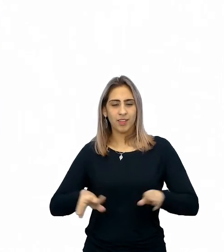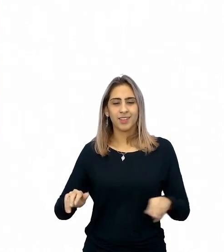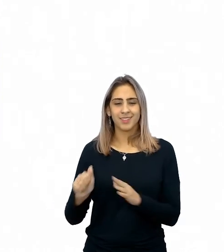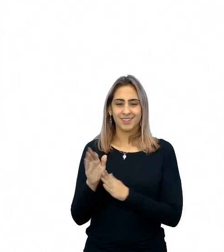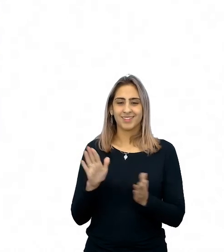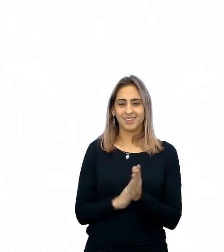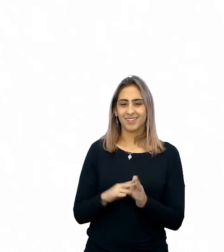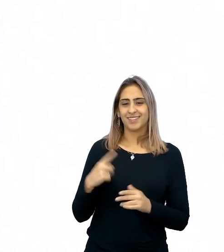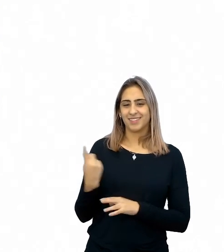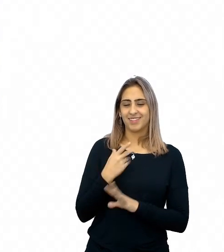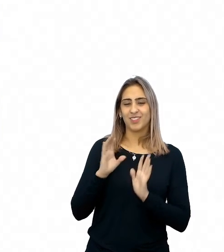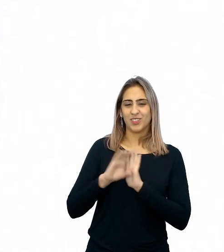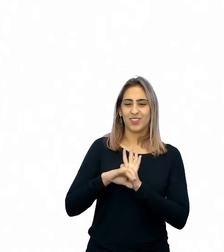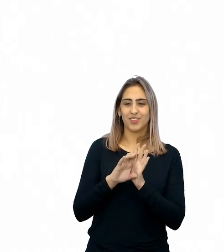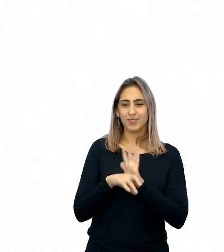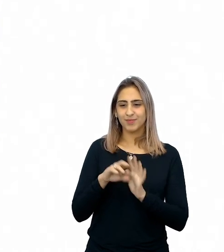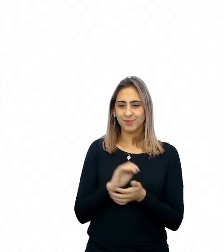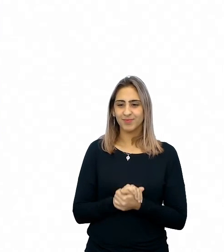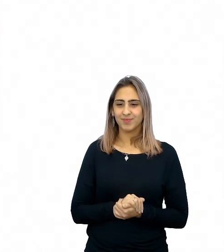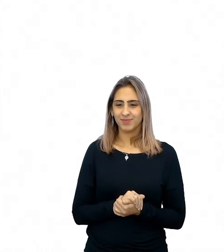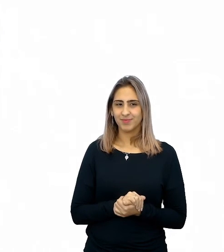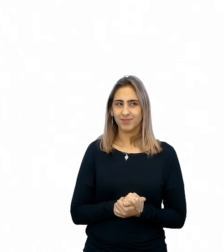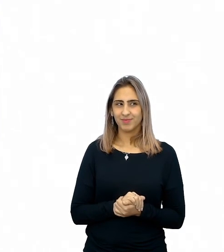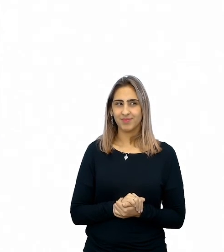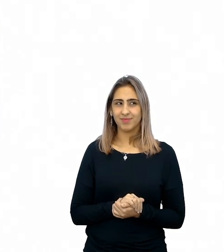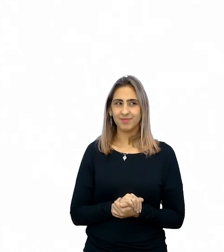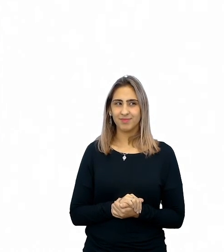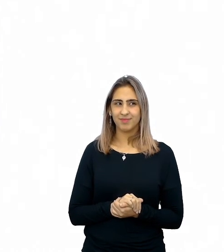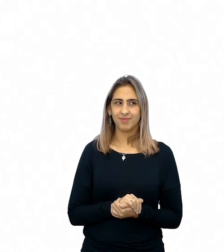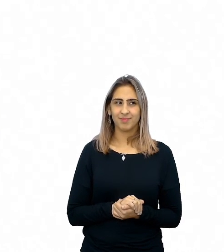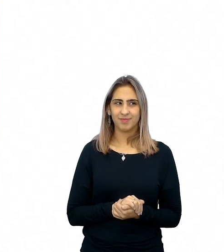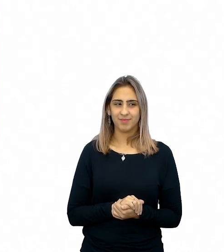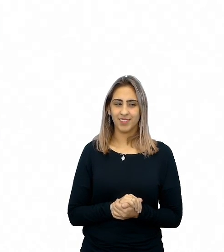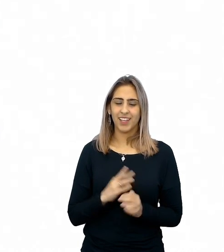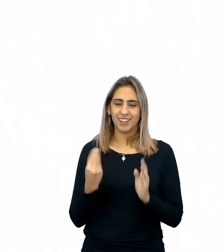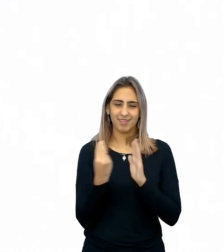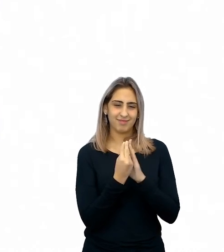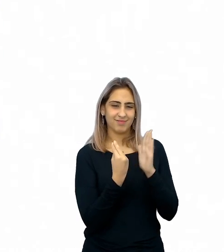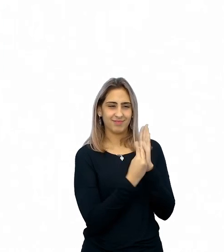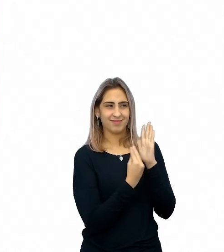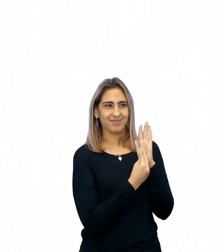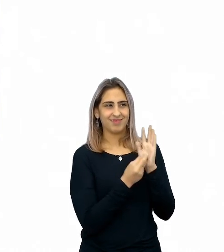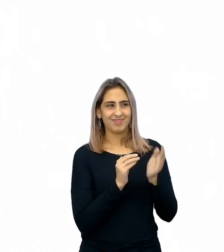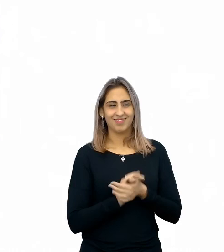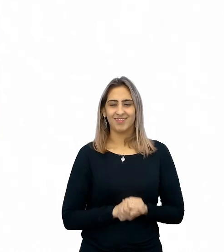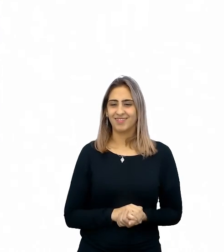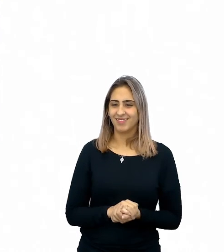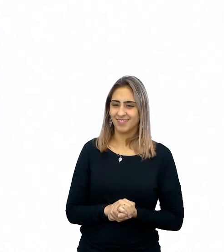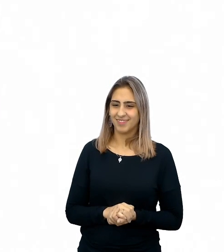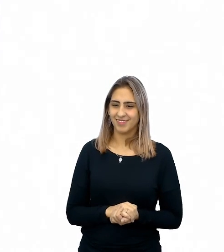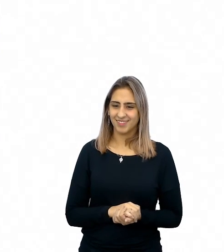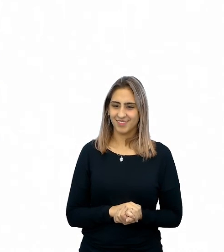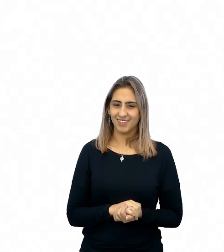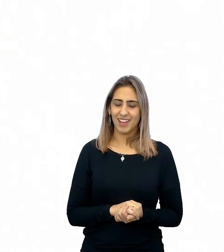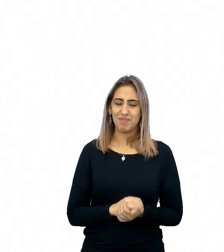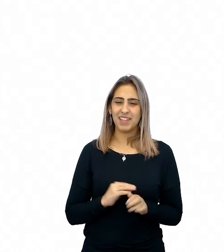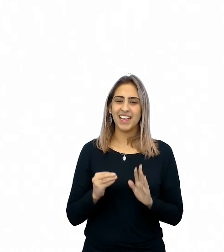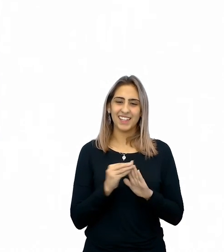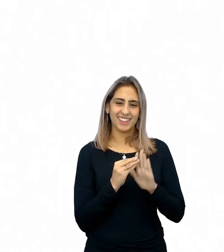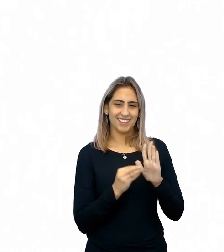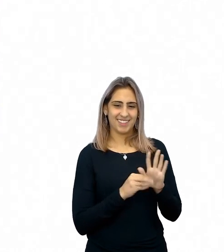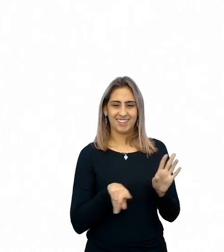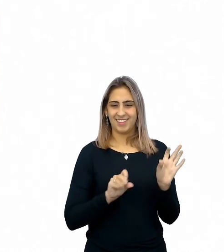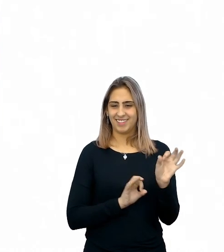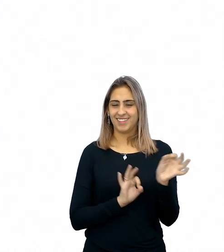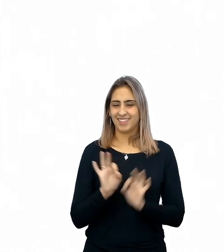estudantes retomem os conceitos que não estão ainda consolidados. Quarto, planejar como será a semana 6,